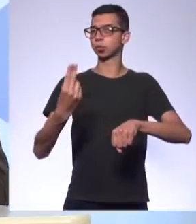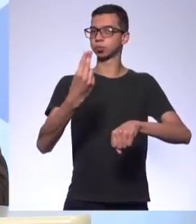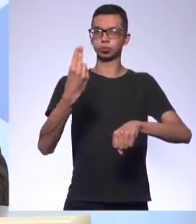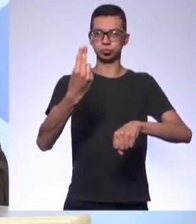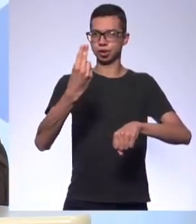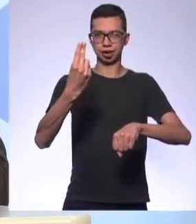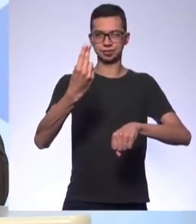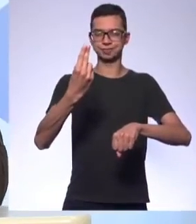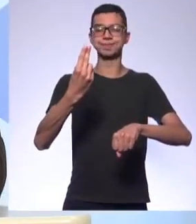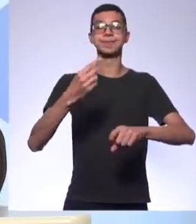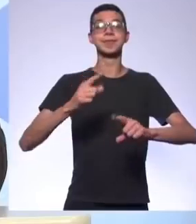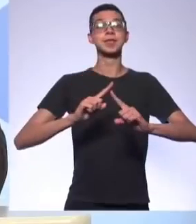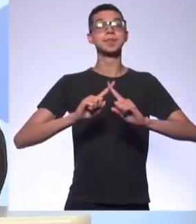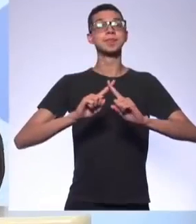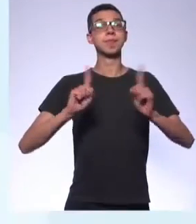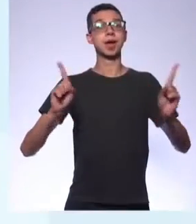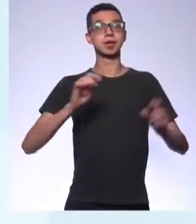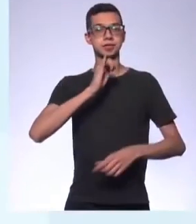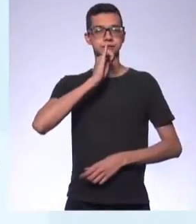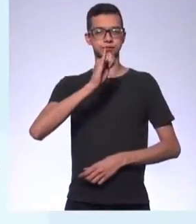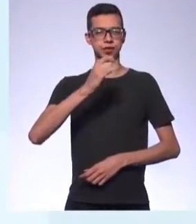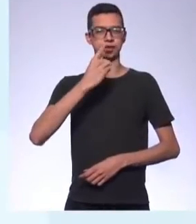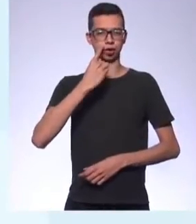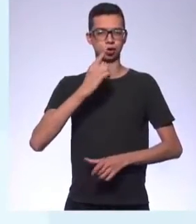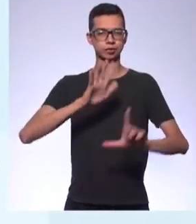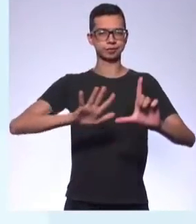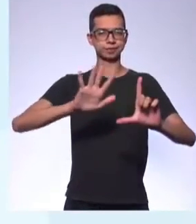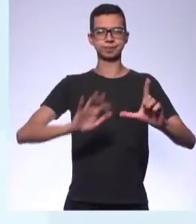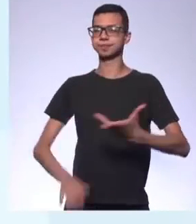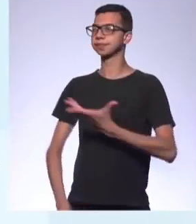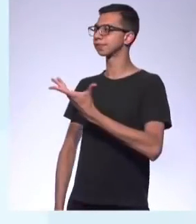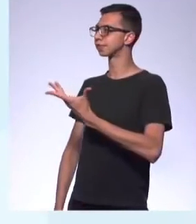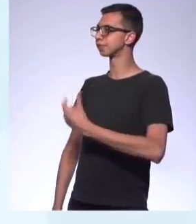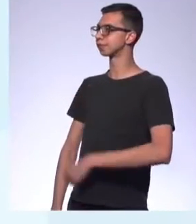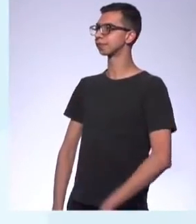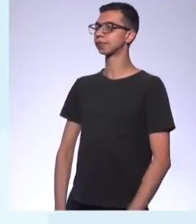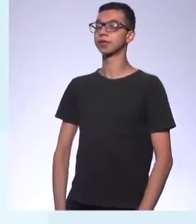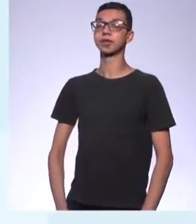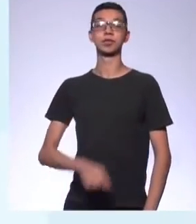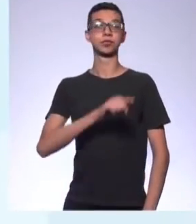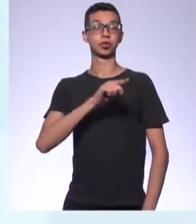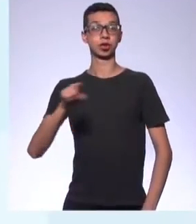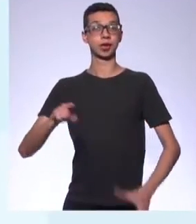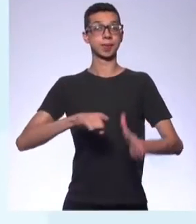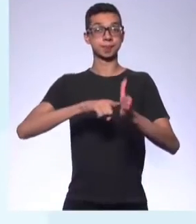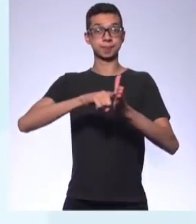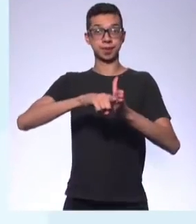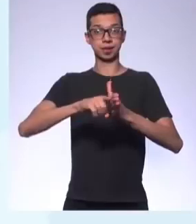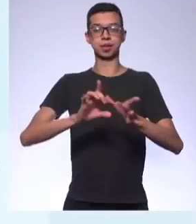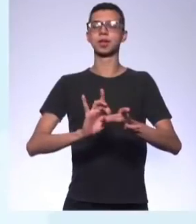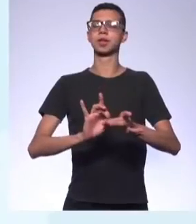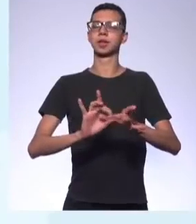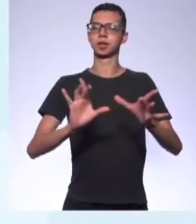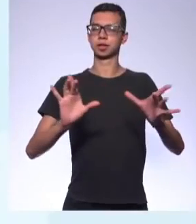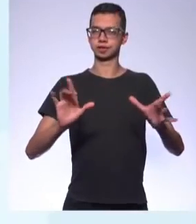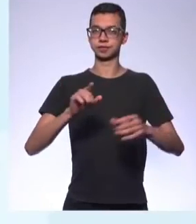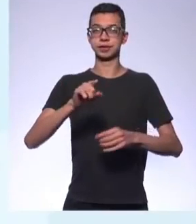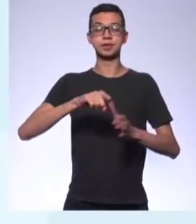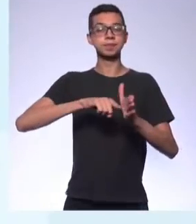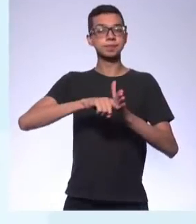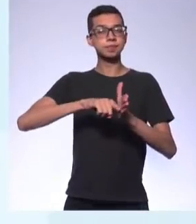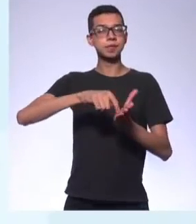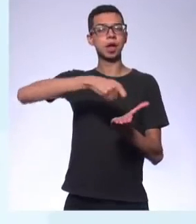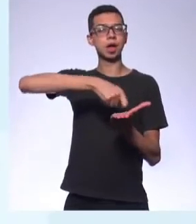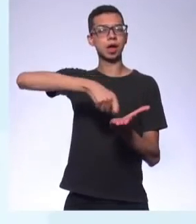deixar registrado para vocês na tela. Vocês podem aí pesquisar, fazer seus registros, seus resumos,